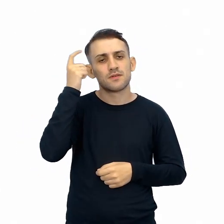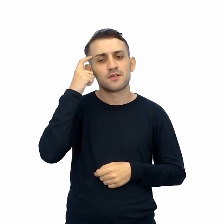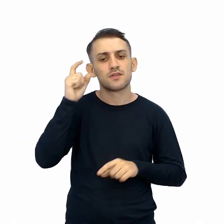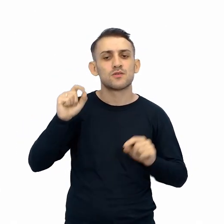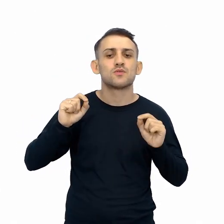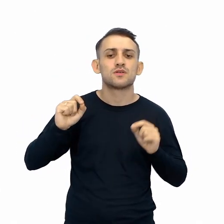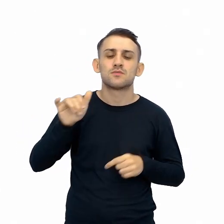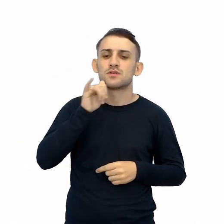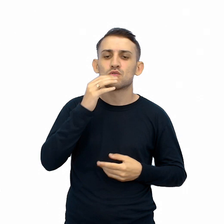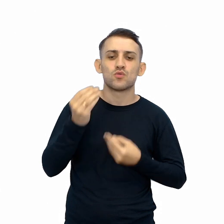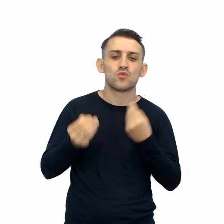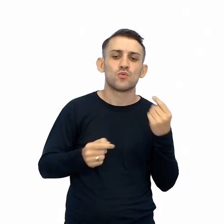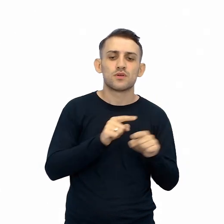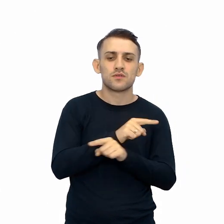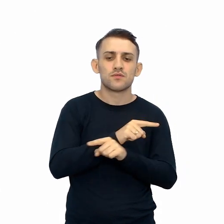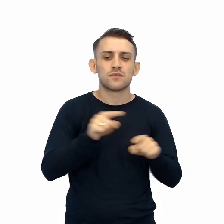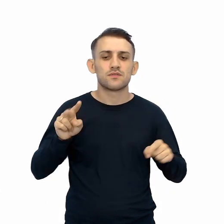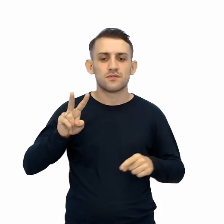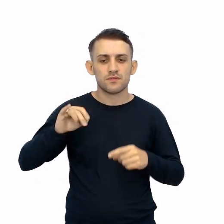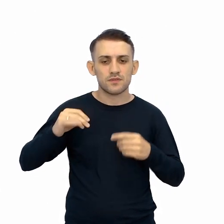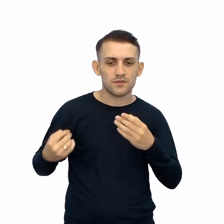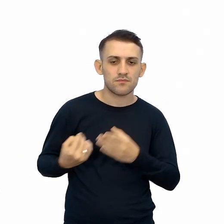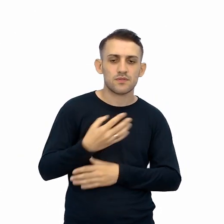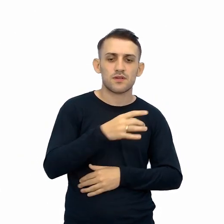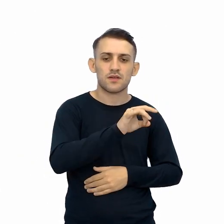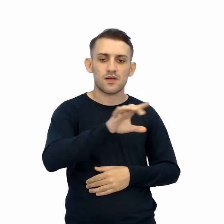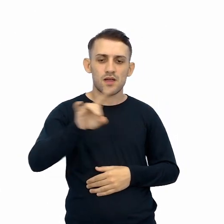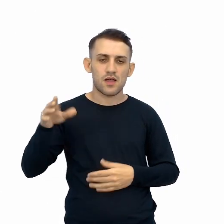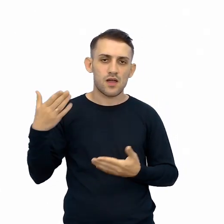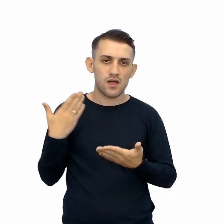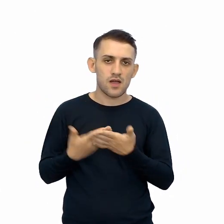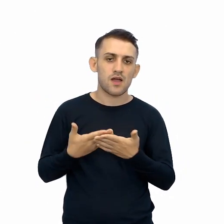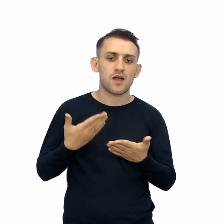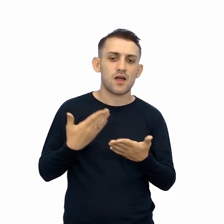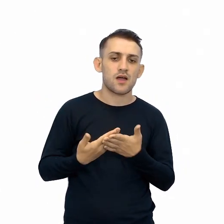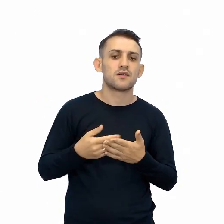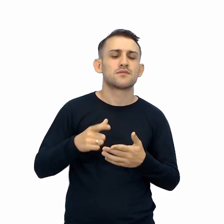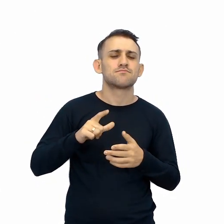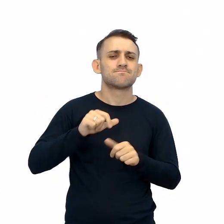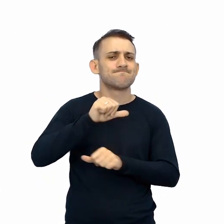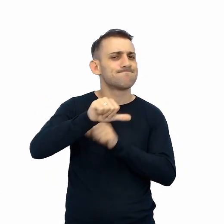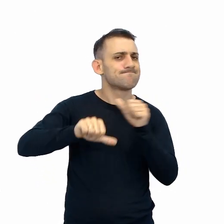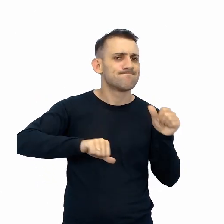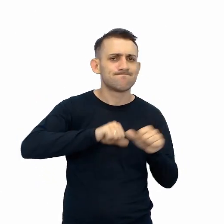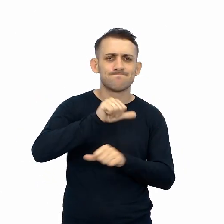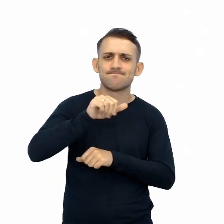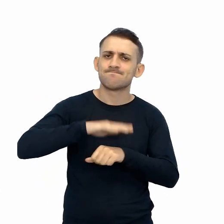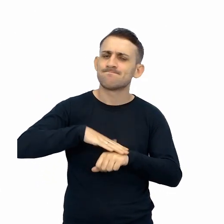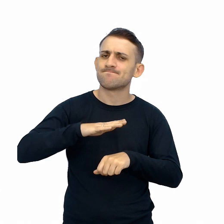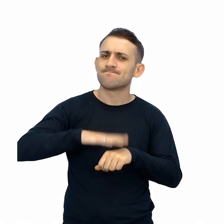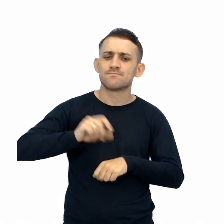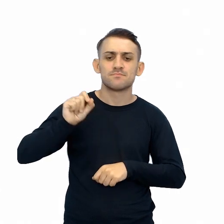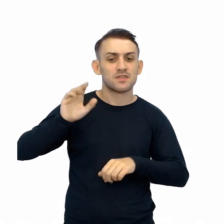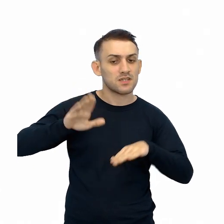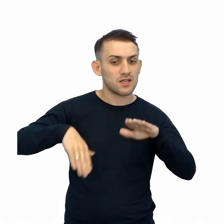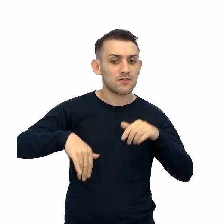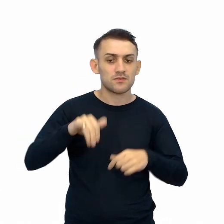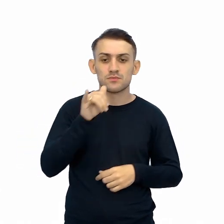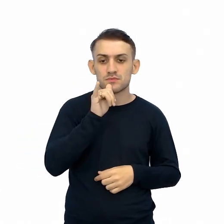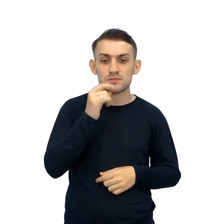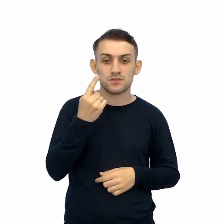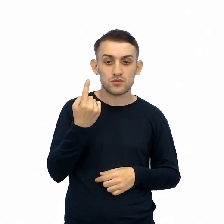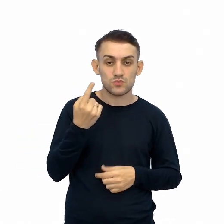ali como vocês vão conduzir cada uma das aulas, que alterações serão necessárias, de repente,